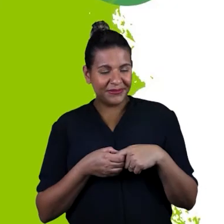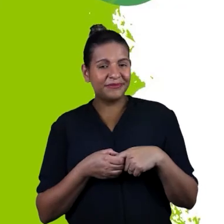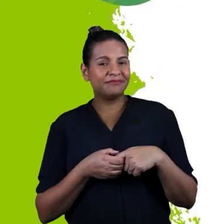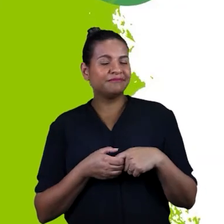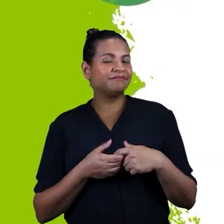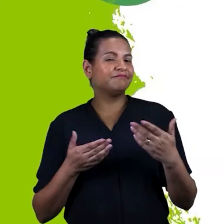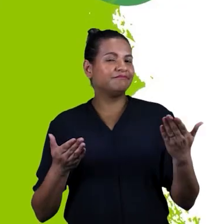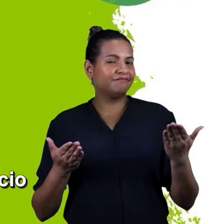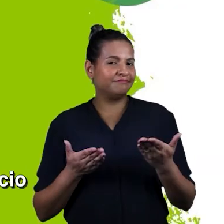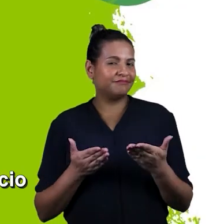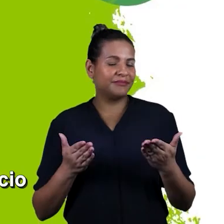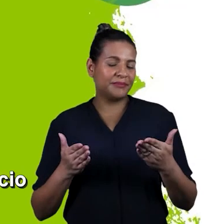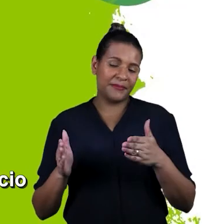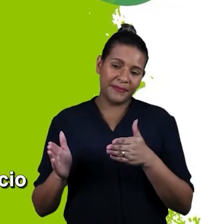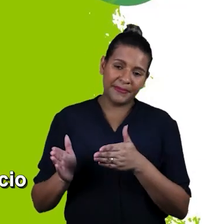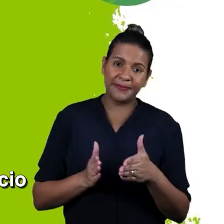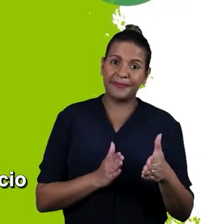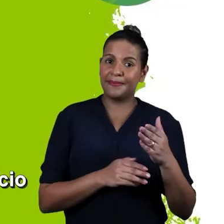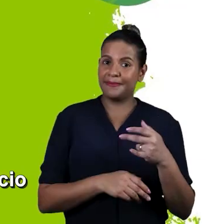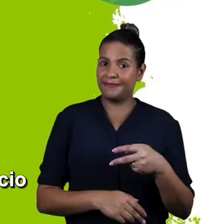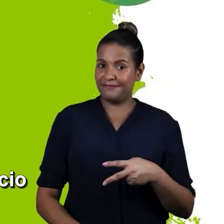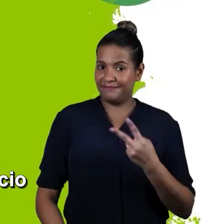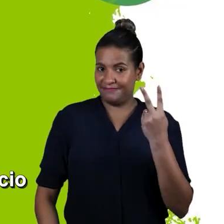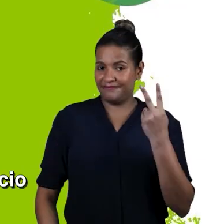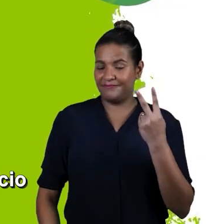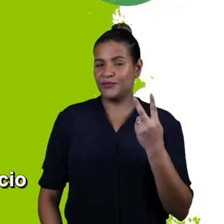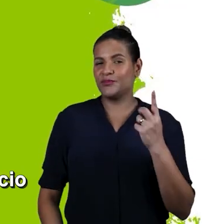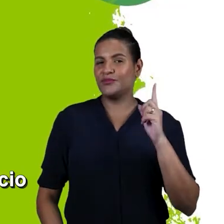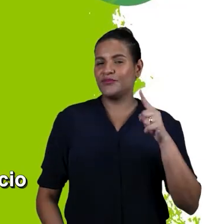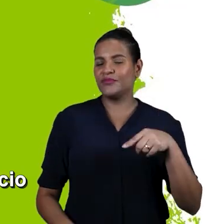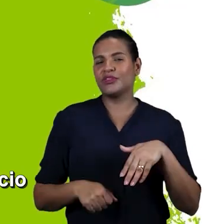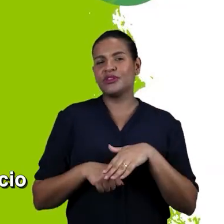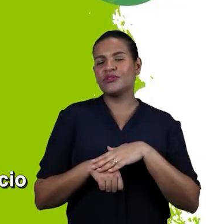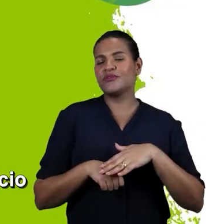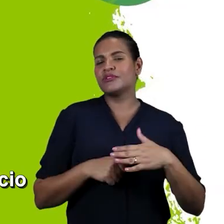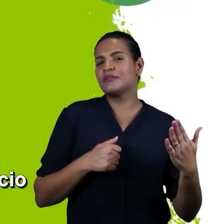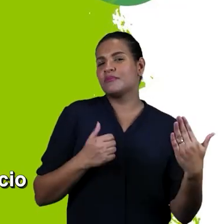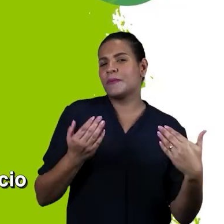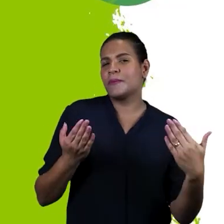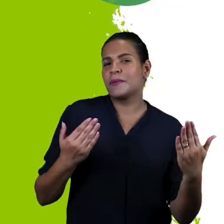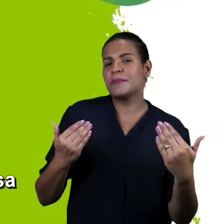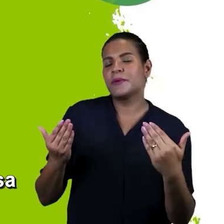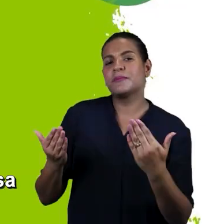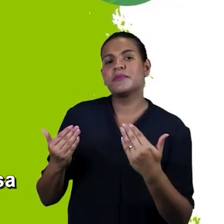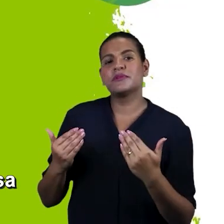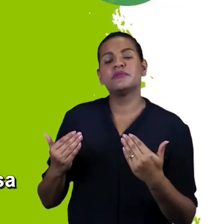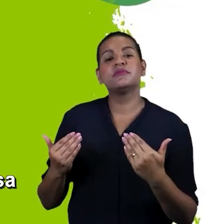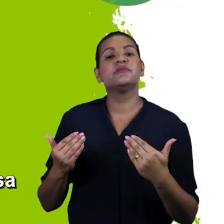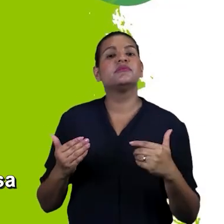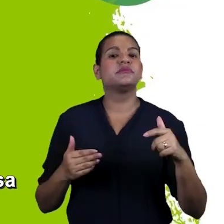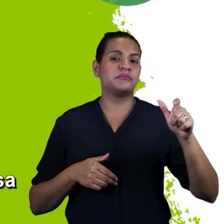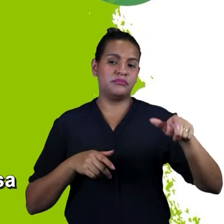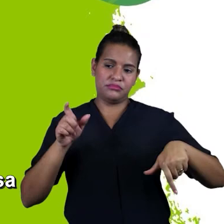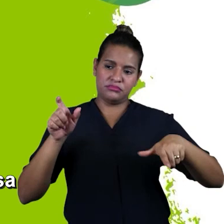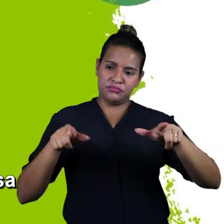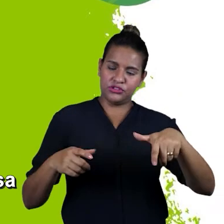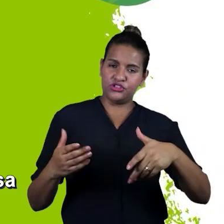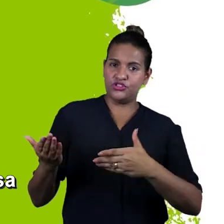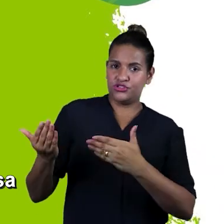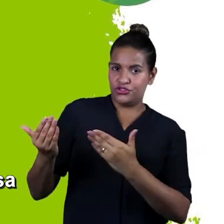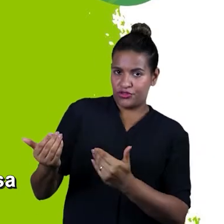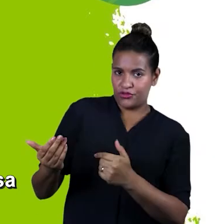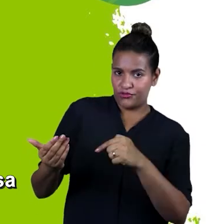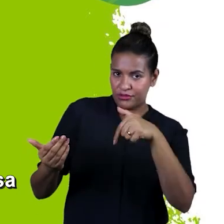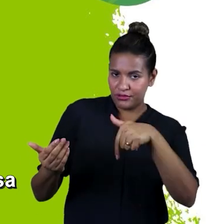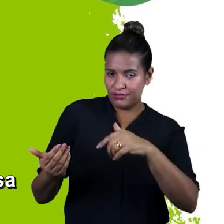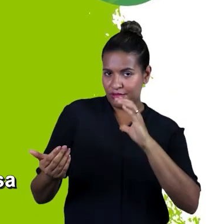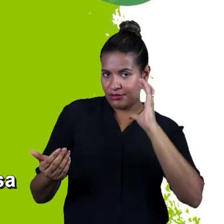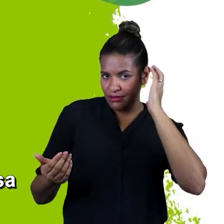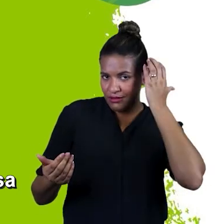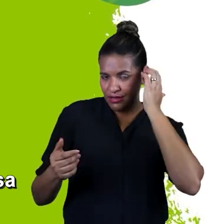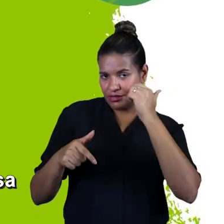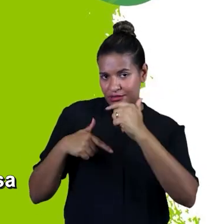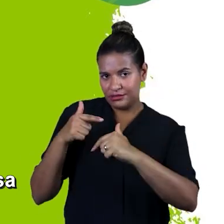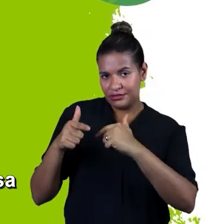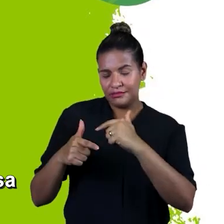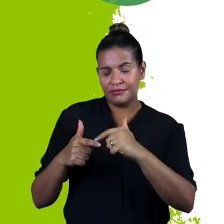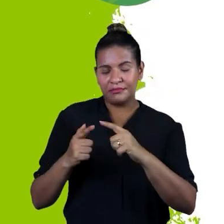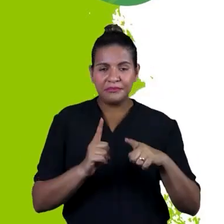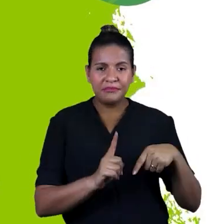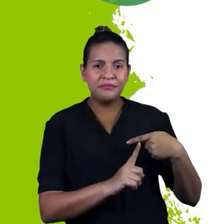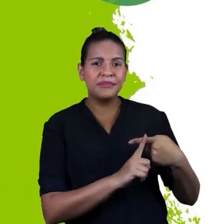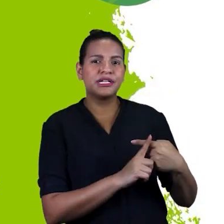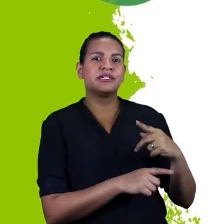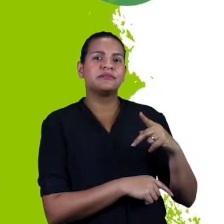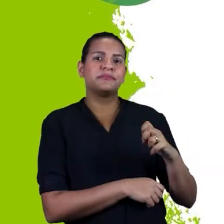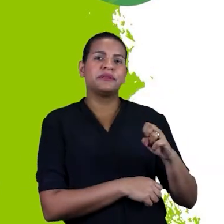Boa tarde, estamos de volta e vamos dar início ao nosso próximo bloco, que vai ser uma roda de conversa entre os jovens da